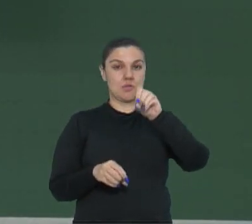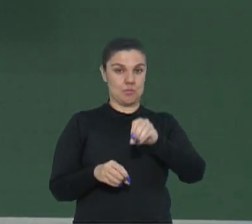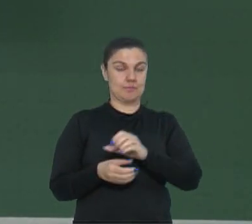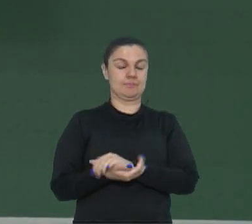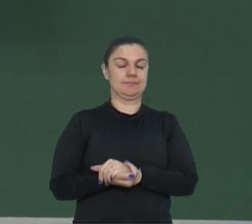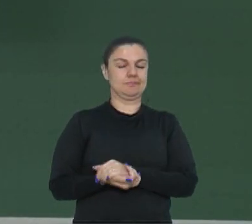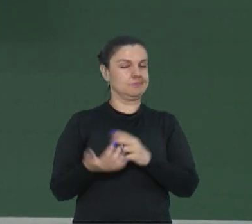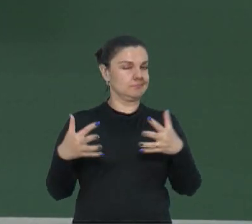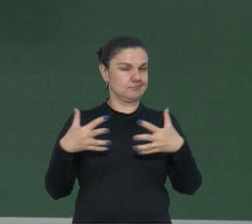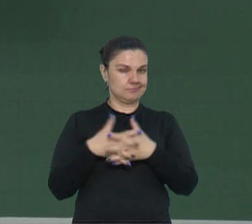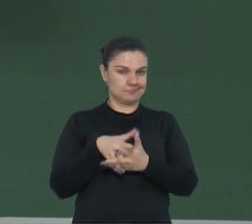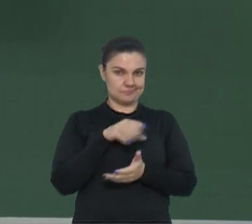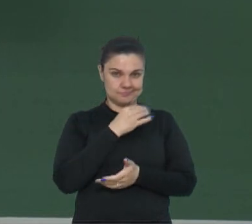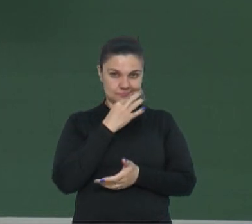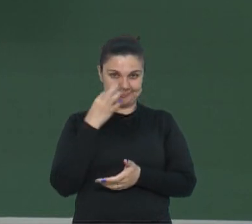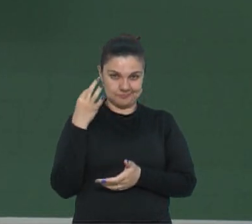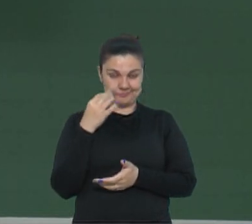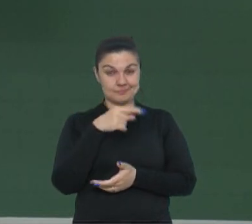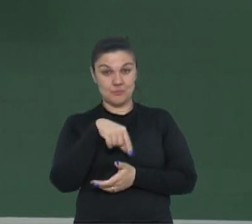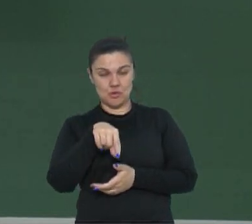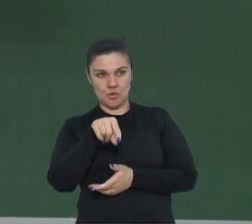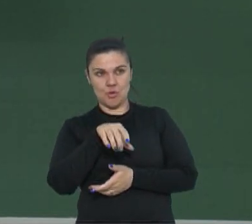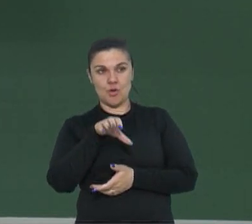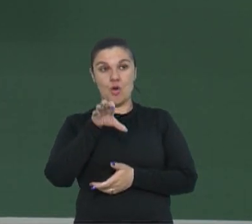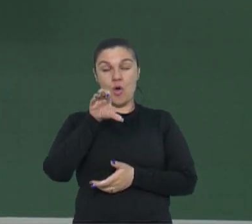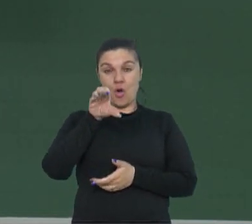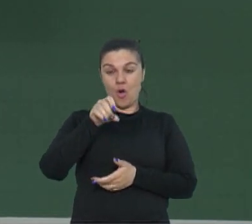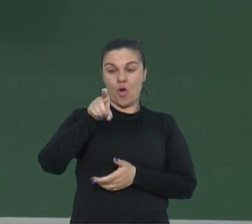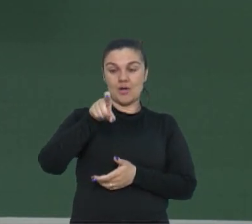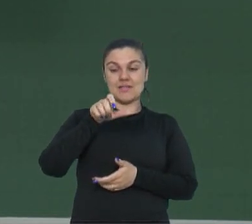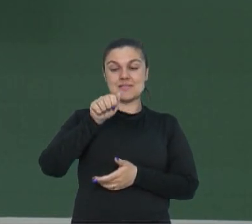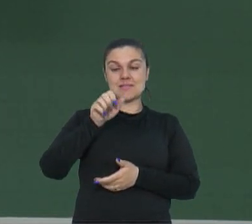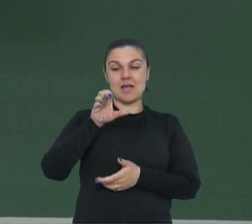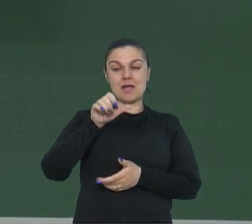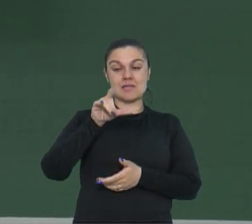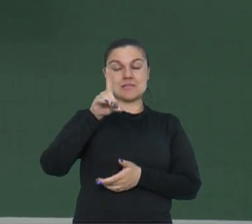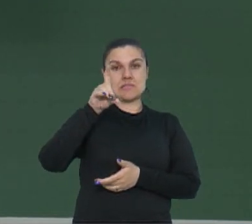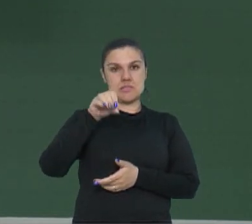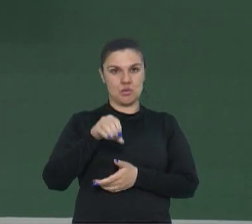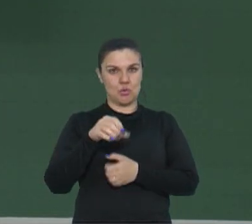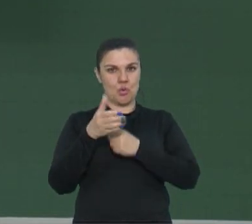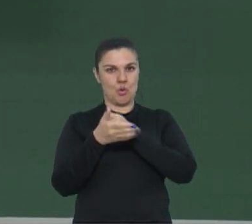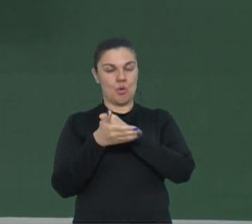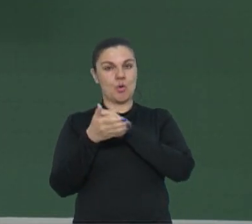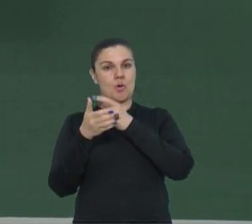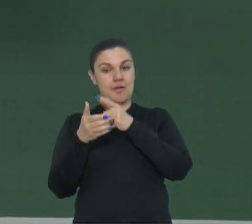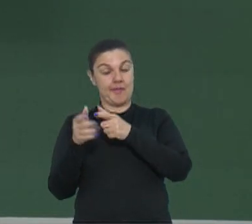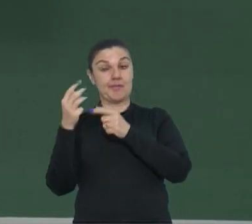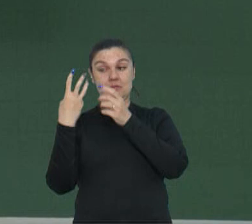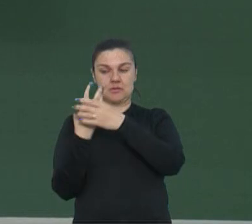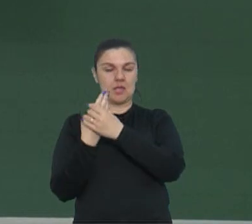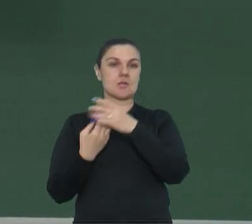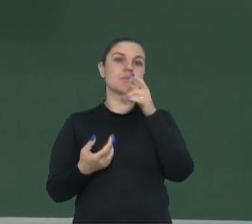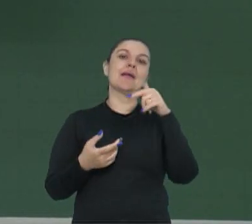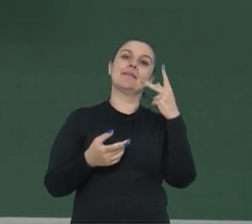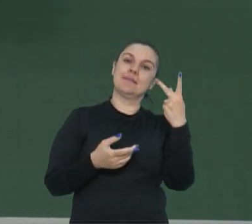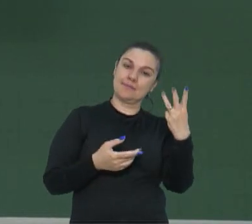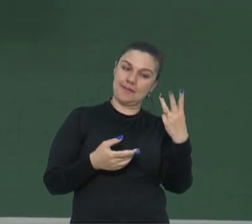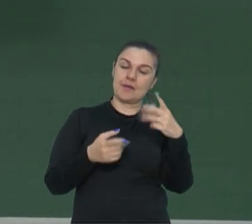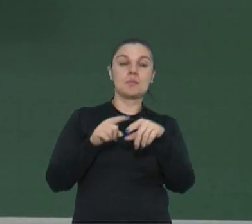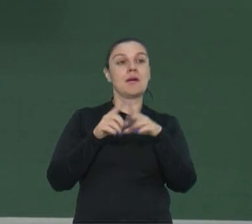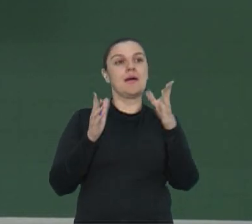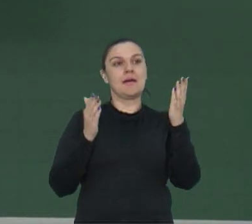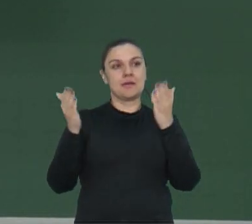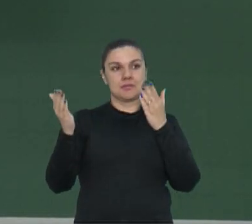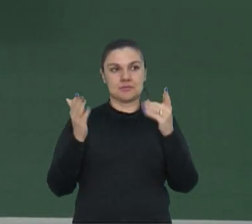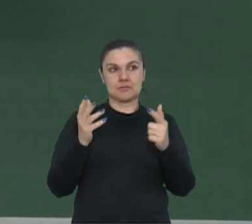confundi-los. Perfeito? Oxiácidos, 3 elementos. No caso das bases, que tem hidroxila, professor, sim, vai ter 3 elementos.